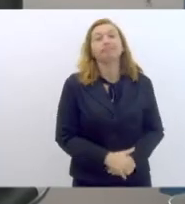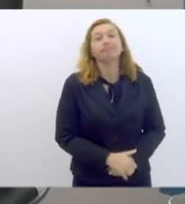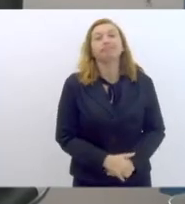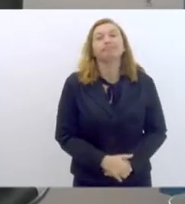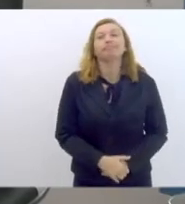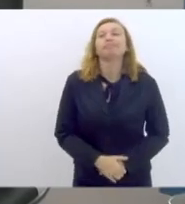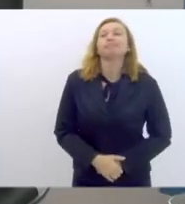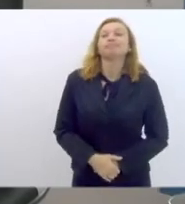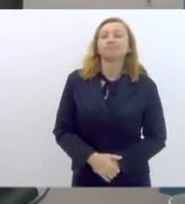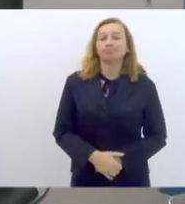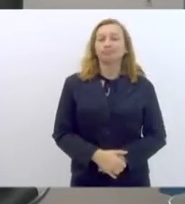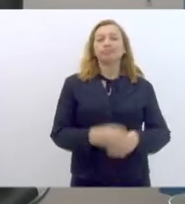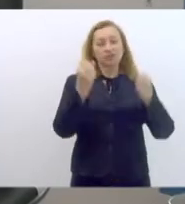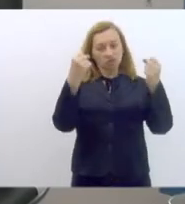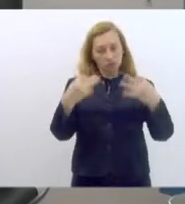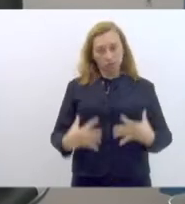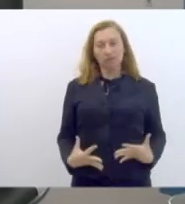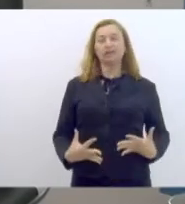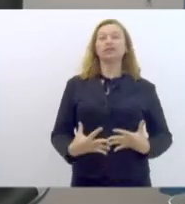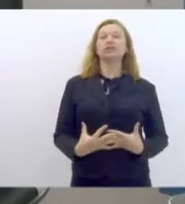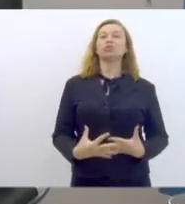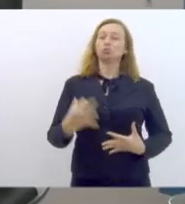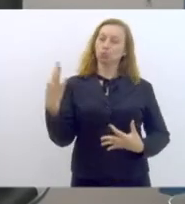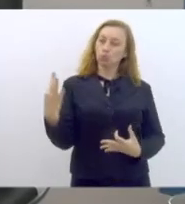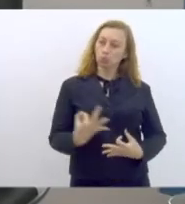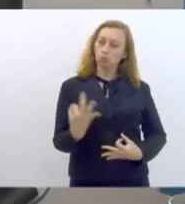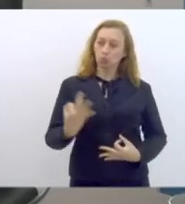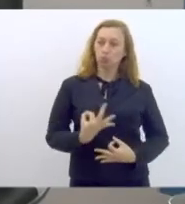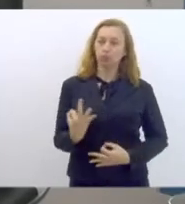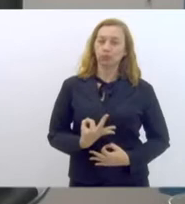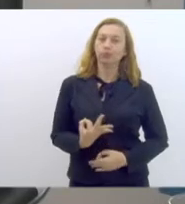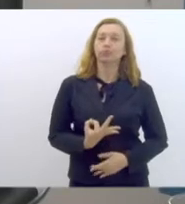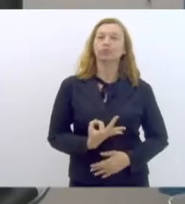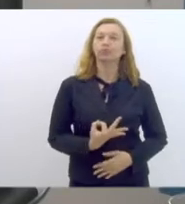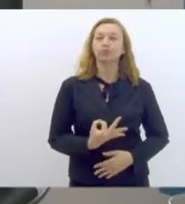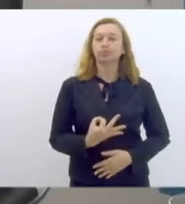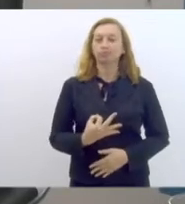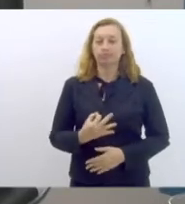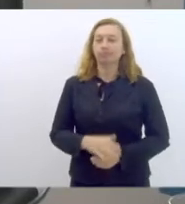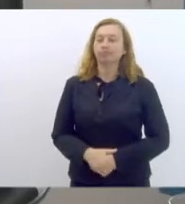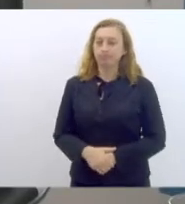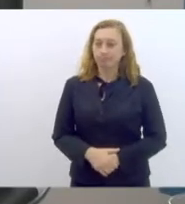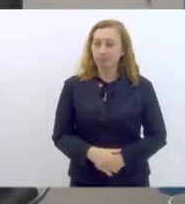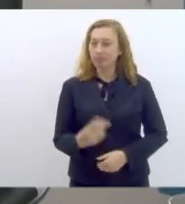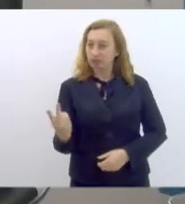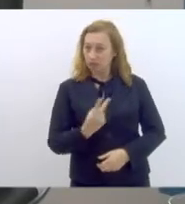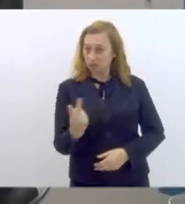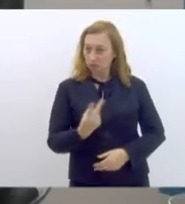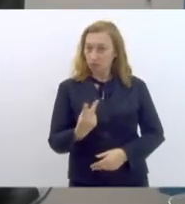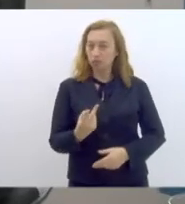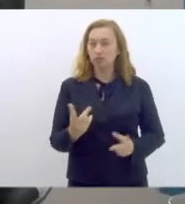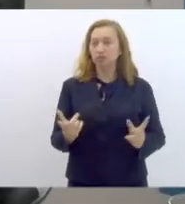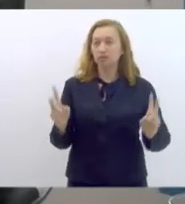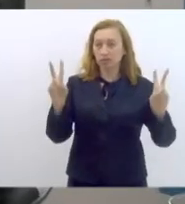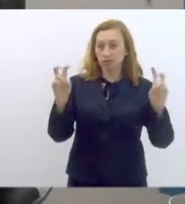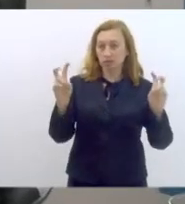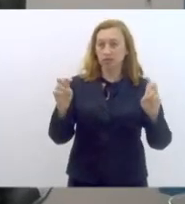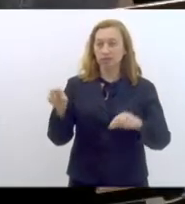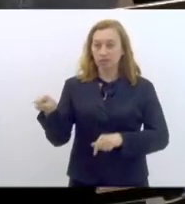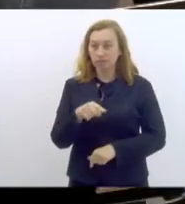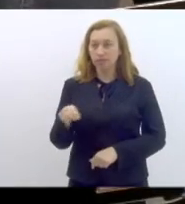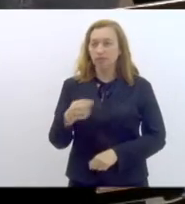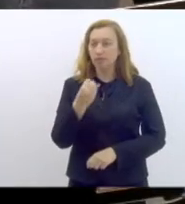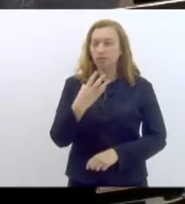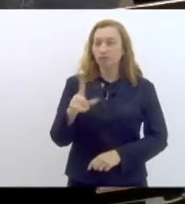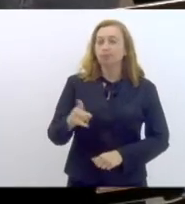Então, mas a explicação está óbvia, porque teria essa contradição entre as duas colunas. Sim, exatamente. Acho que vale essa